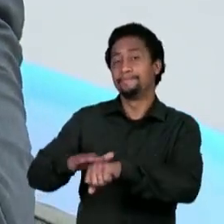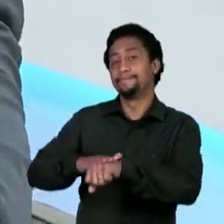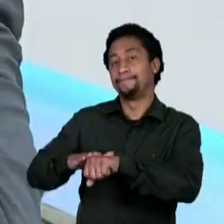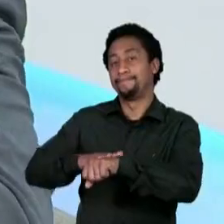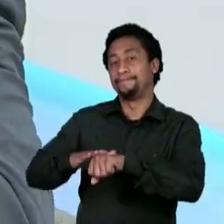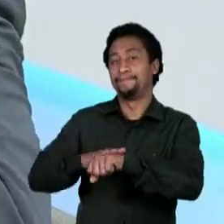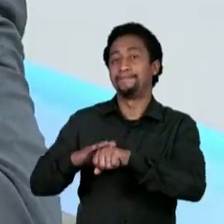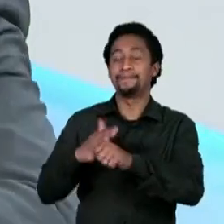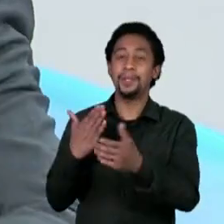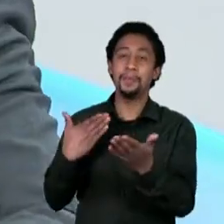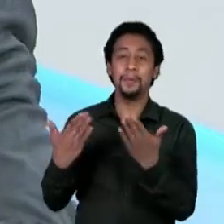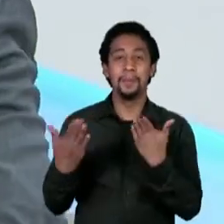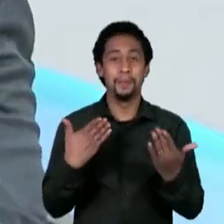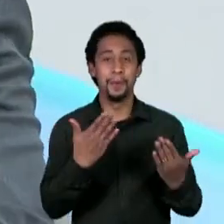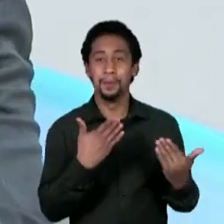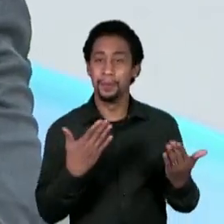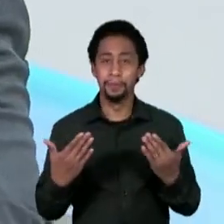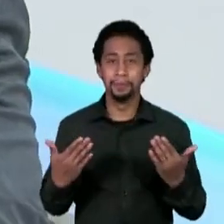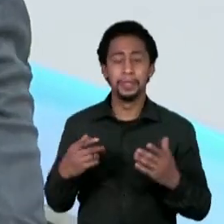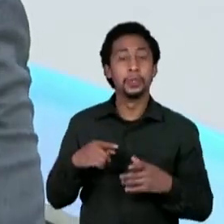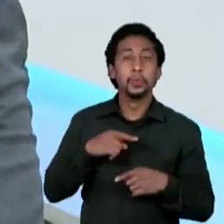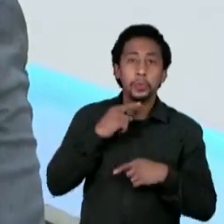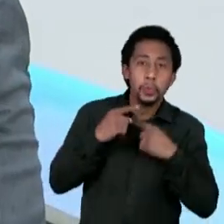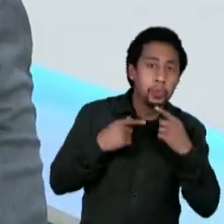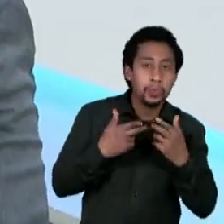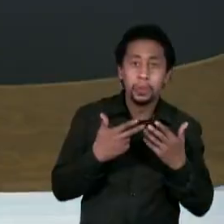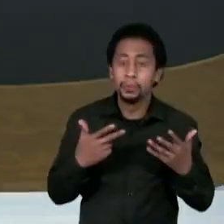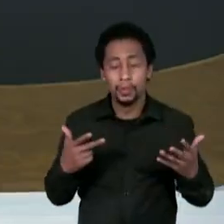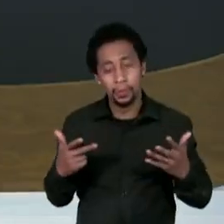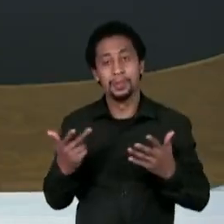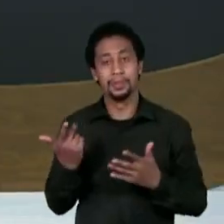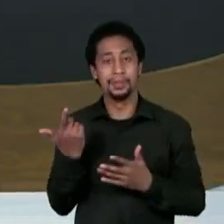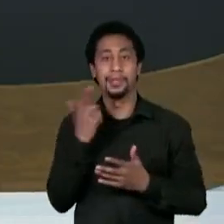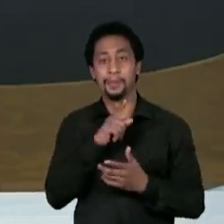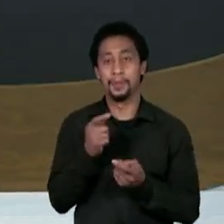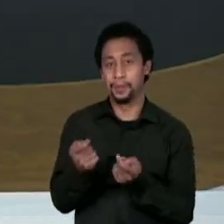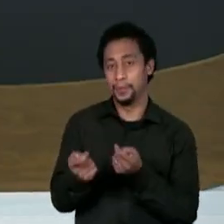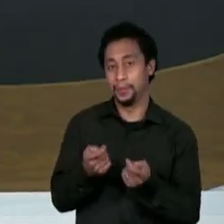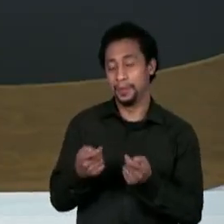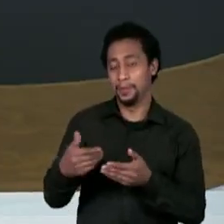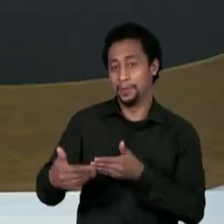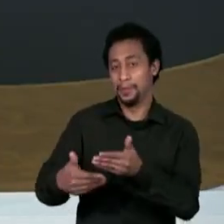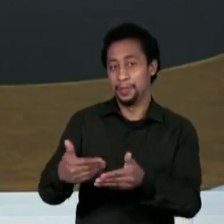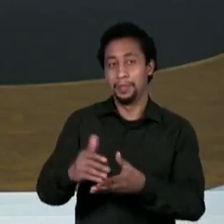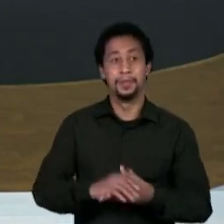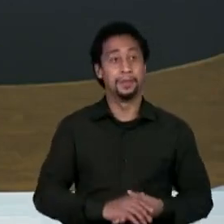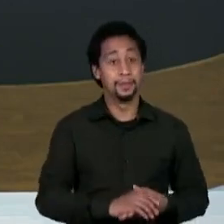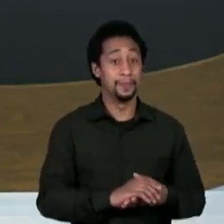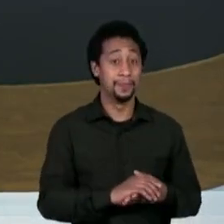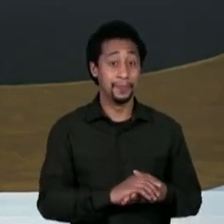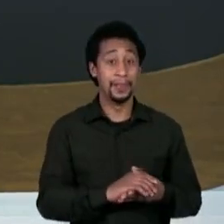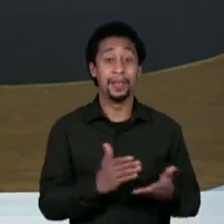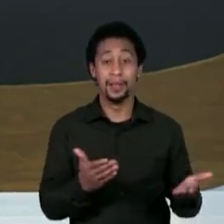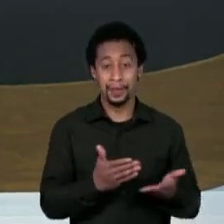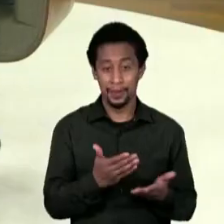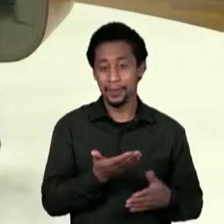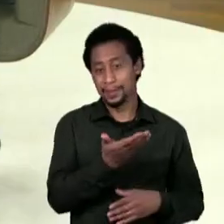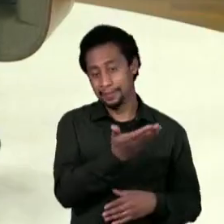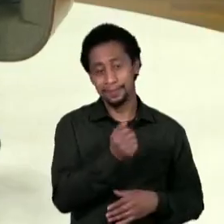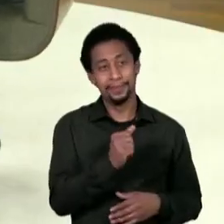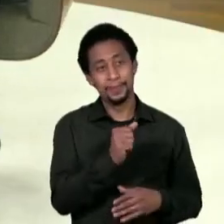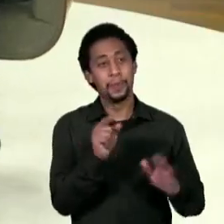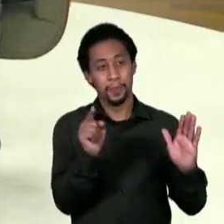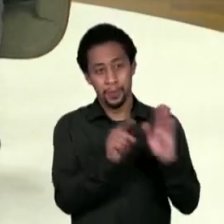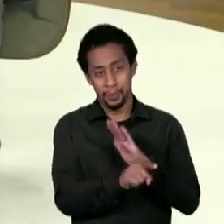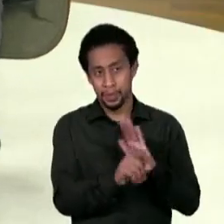pode fazer com que qualquer dúvida se dissipe acerca do processo eu vou passar só queria insistir em um ponto isso tudo já